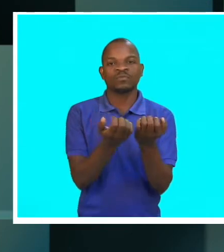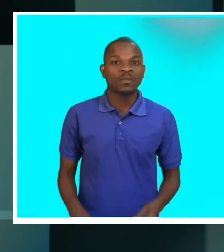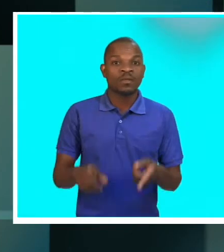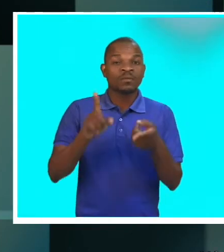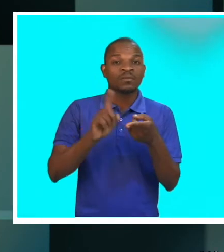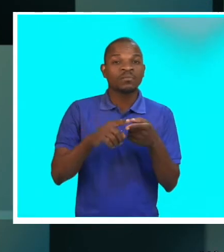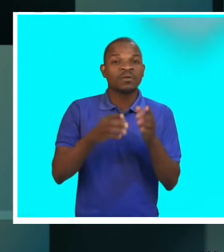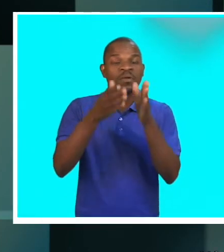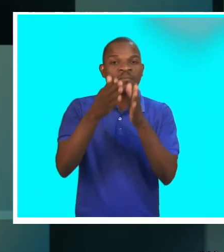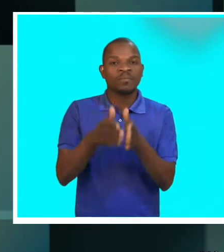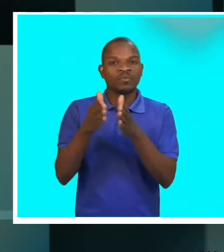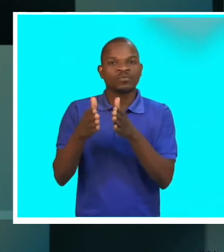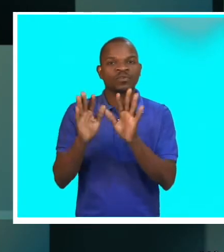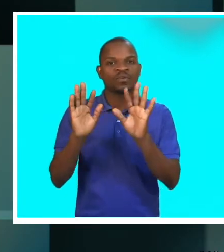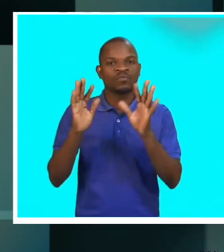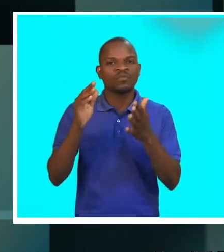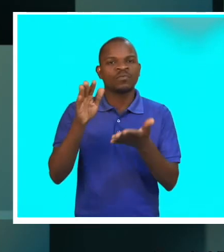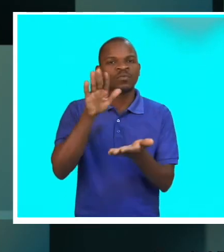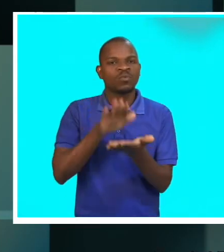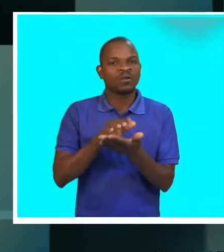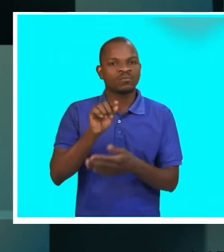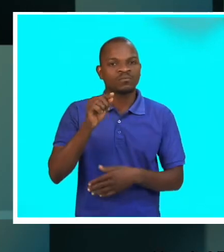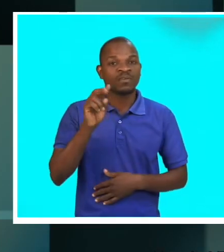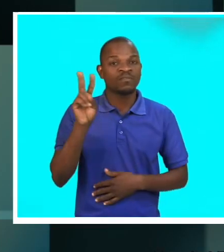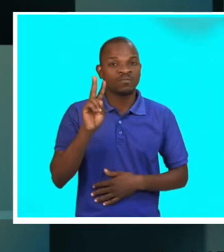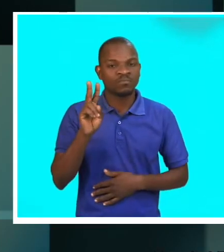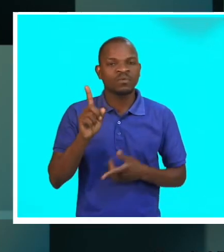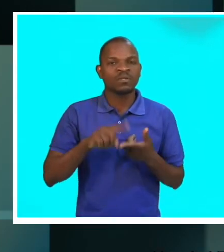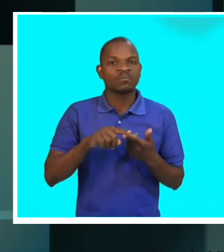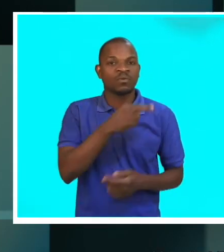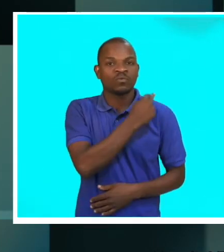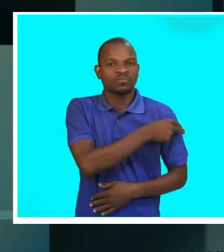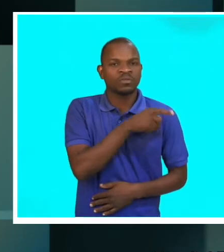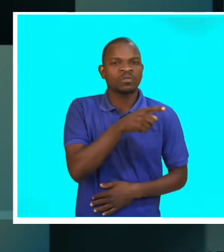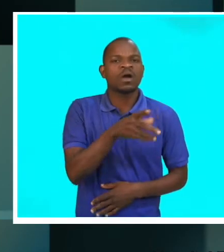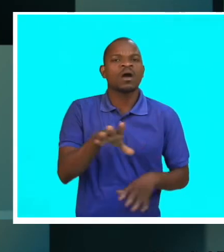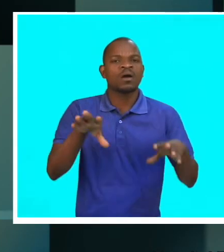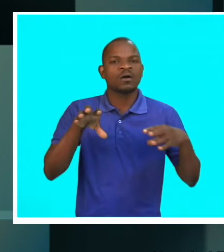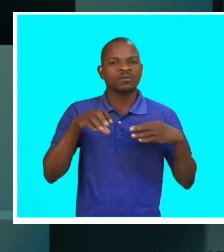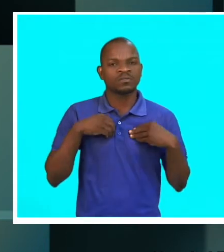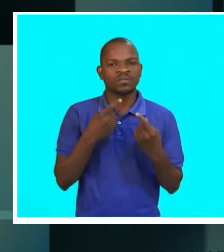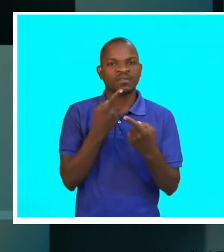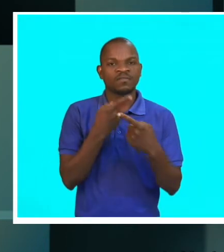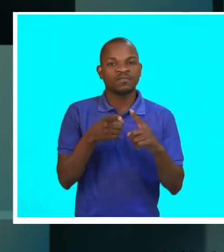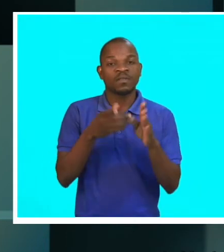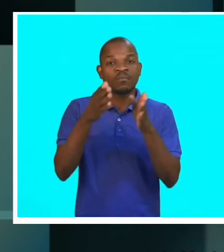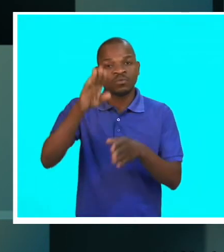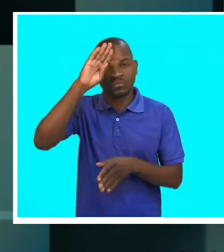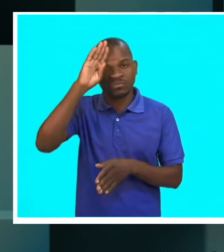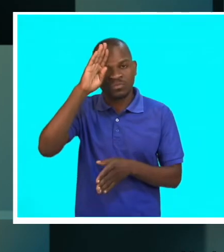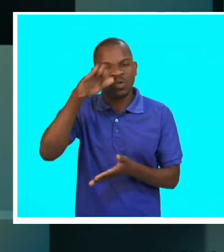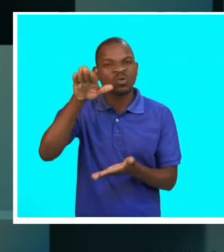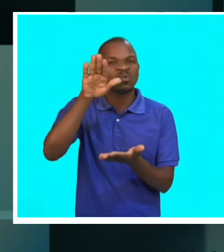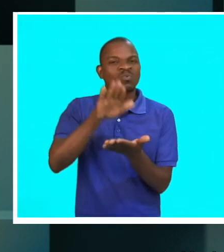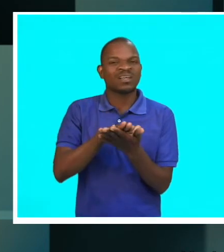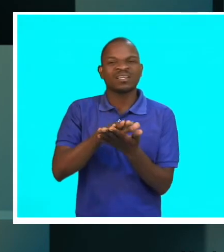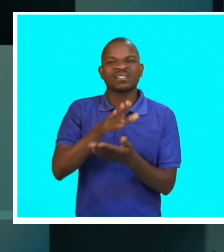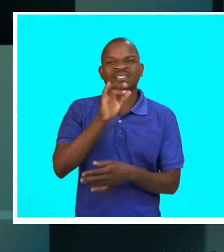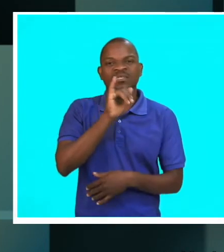vindouras. Além dos munícipes desta vila, o Hospital Rural de Vila Ancúlio recebe pacientes do norte de Inhamban e de